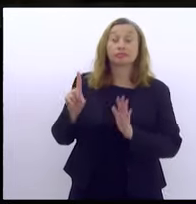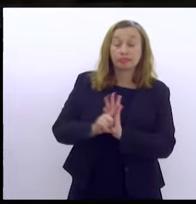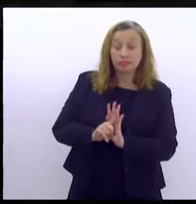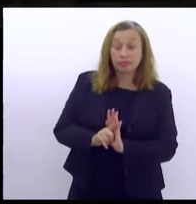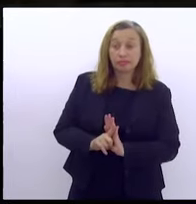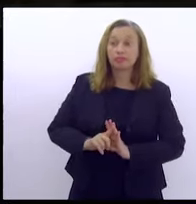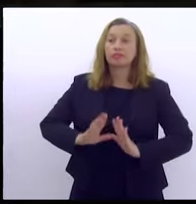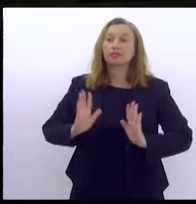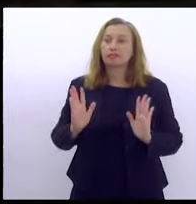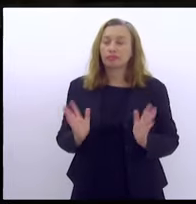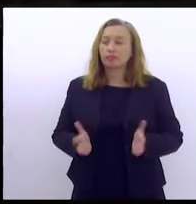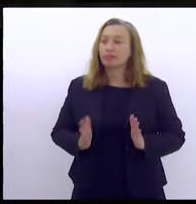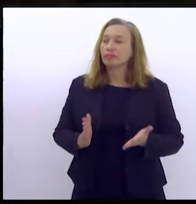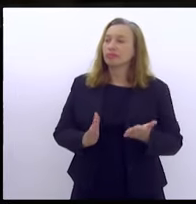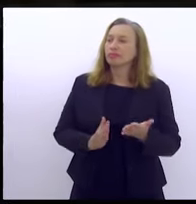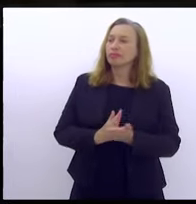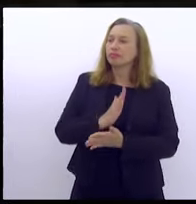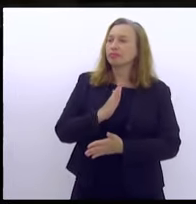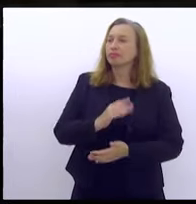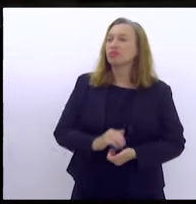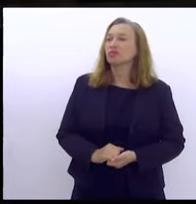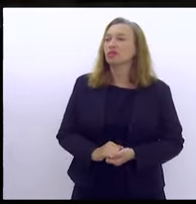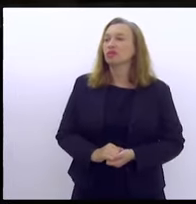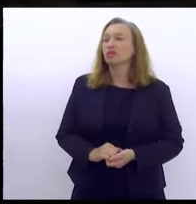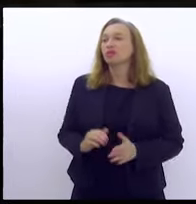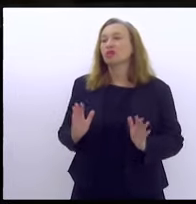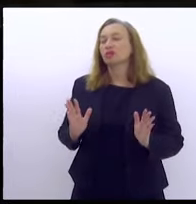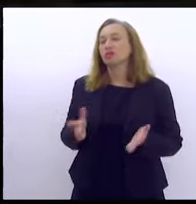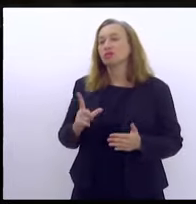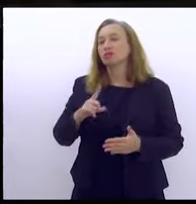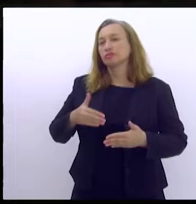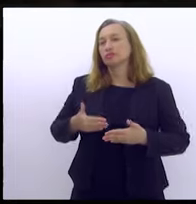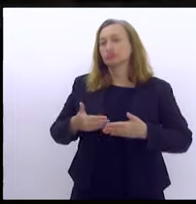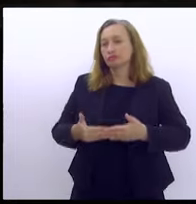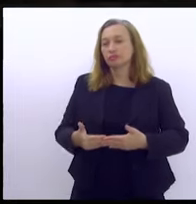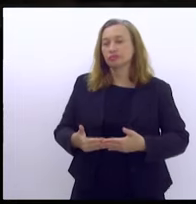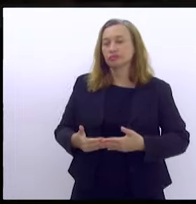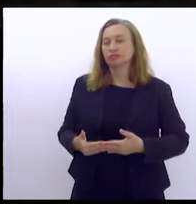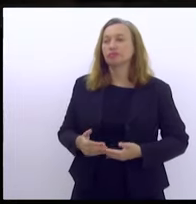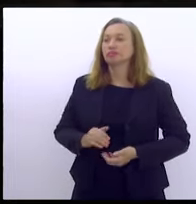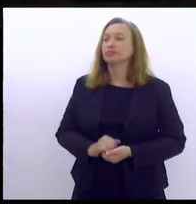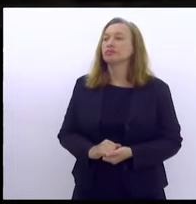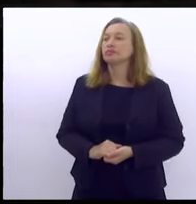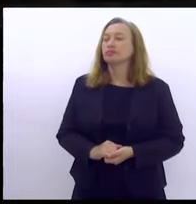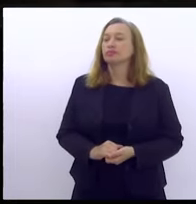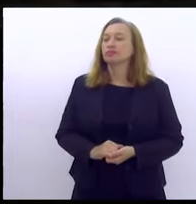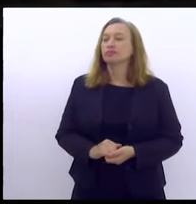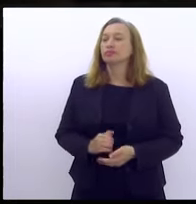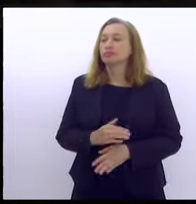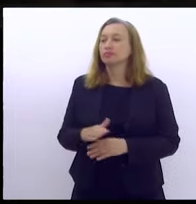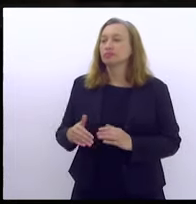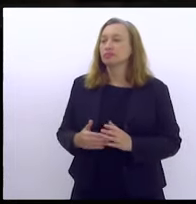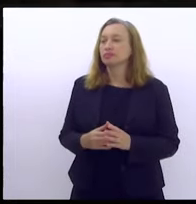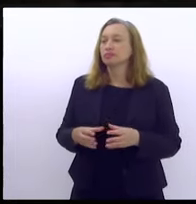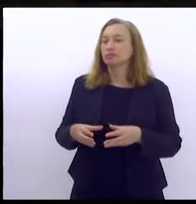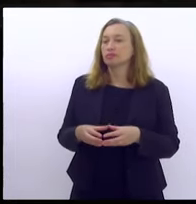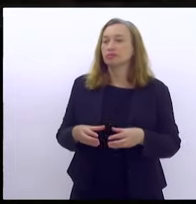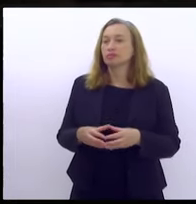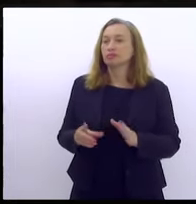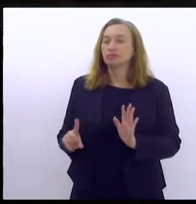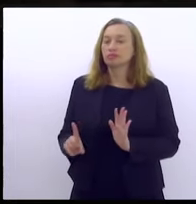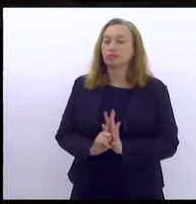Agora queremos aprovar, e hoje demos um passo, com parecer favorável de todas as comissões, da